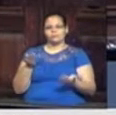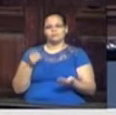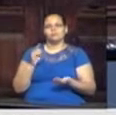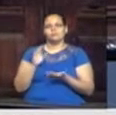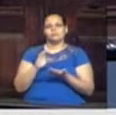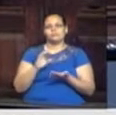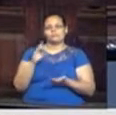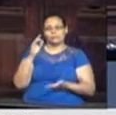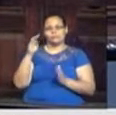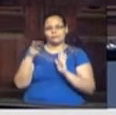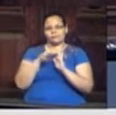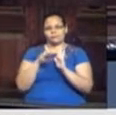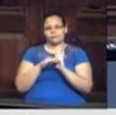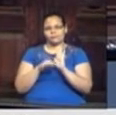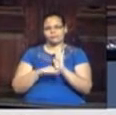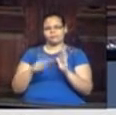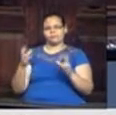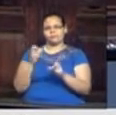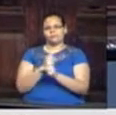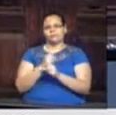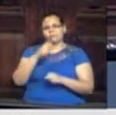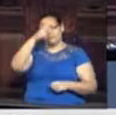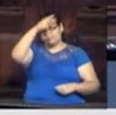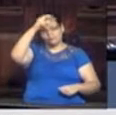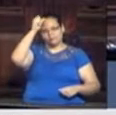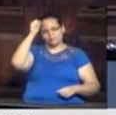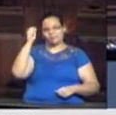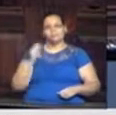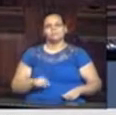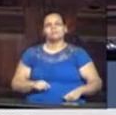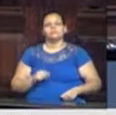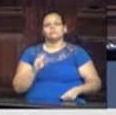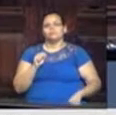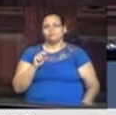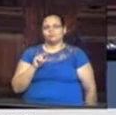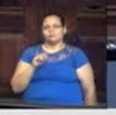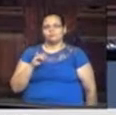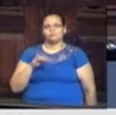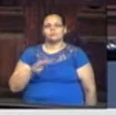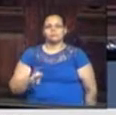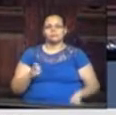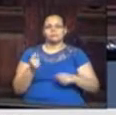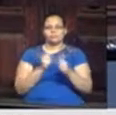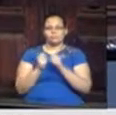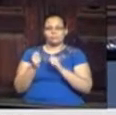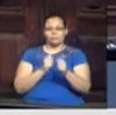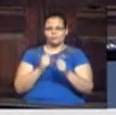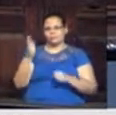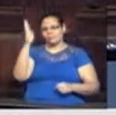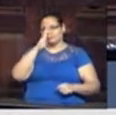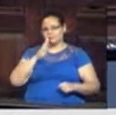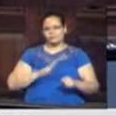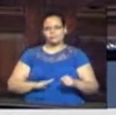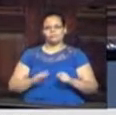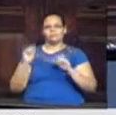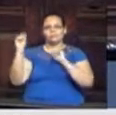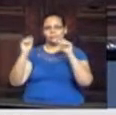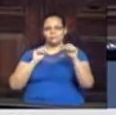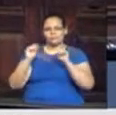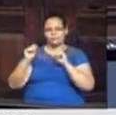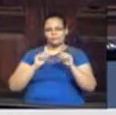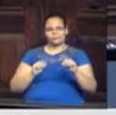contas públicas e da sustentabilidade da economia nacional. E também realizamos